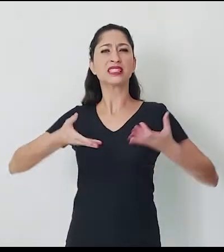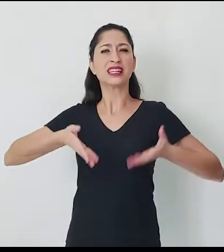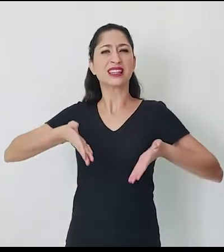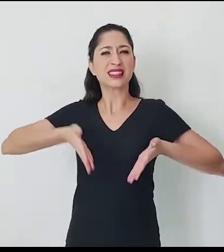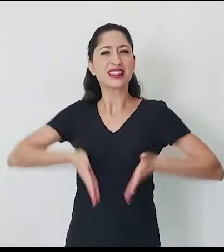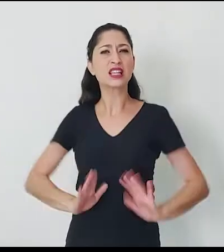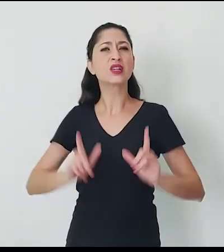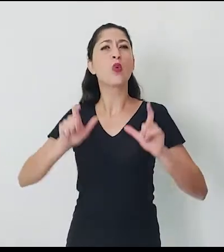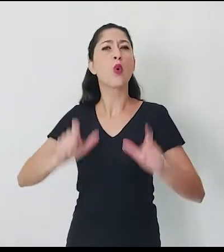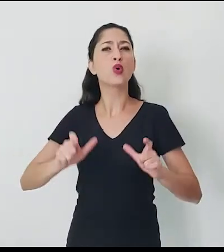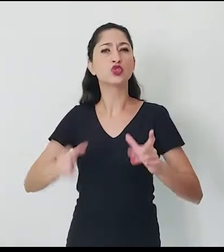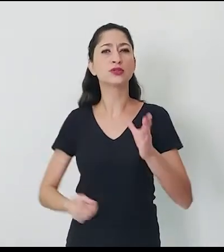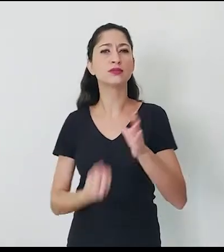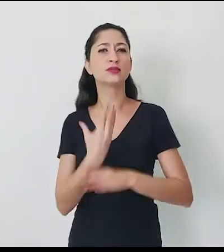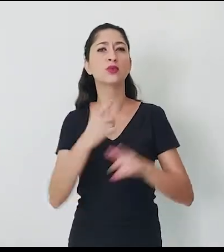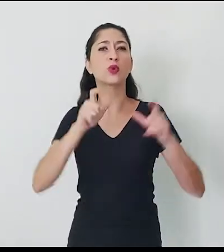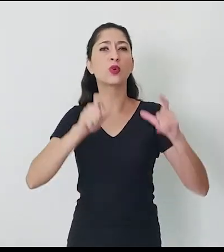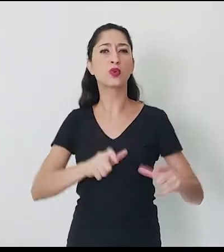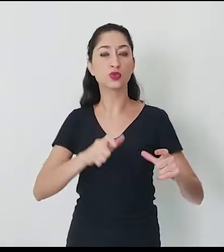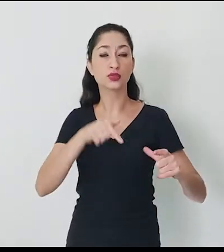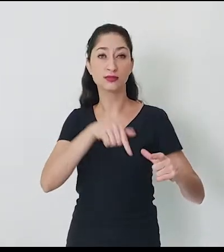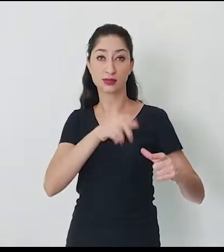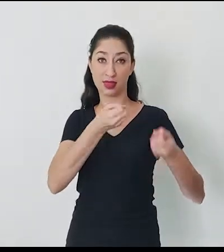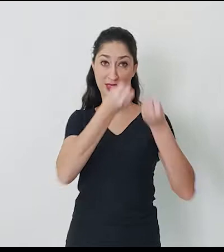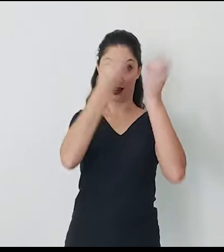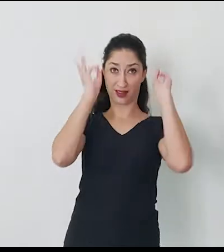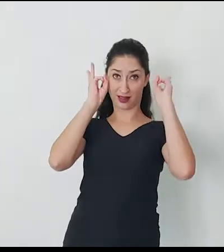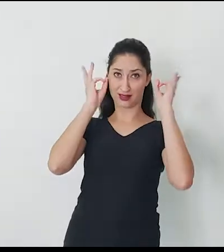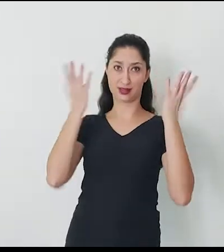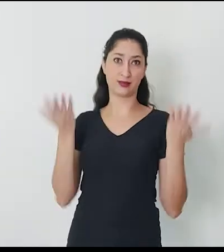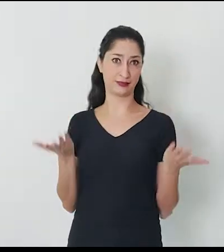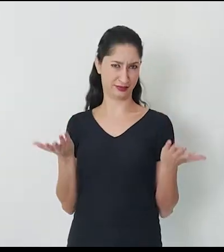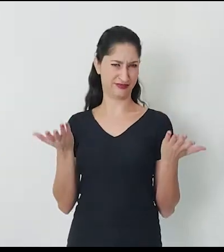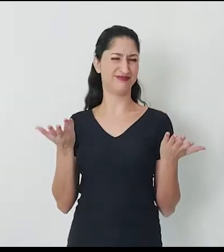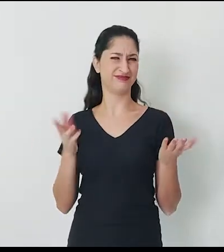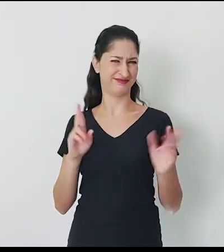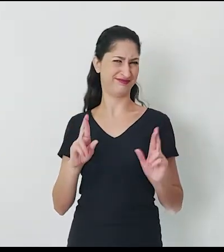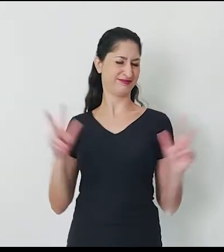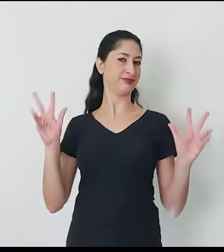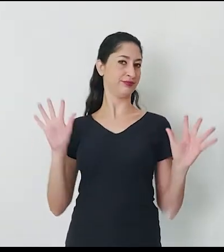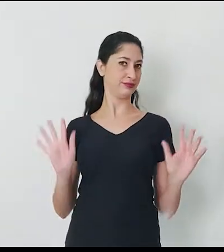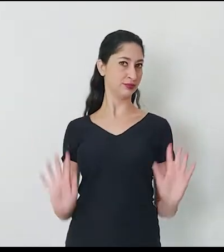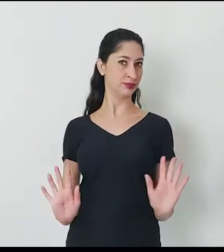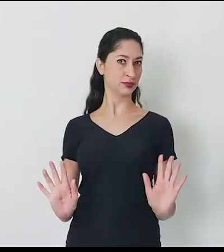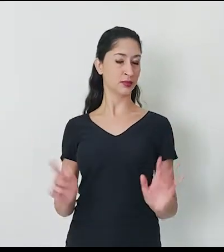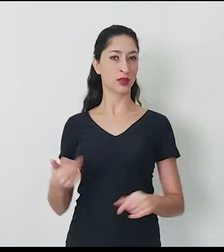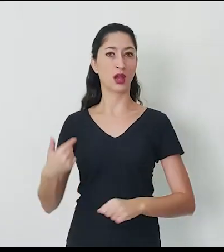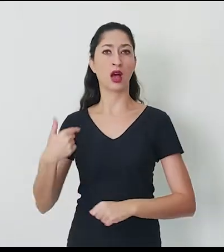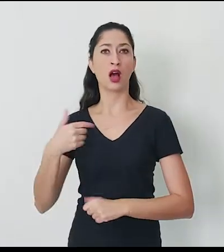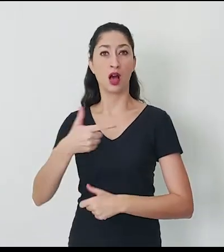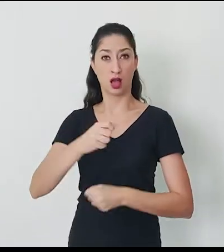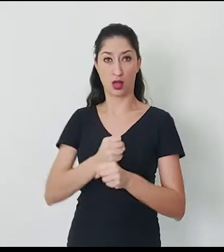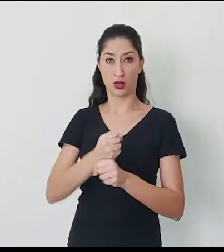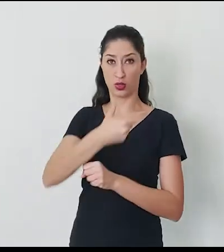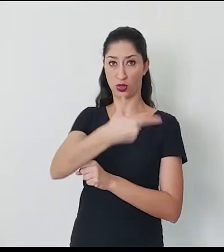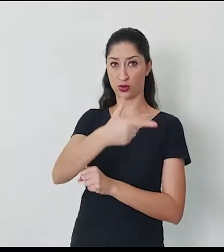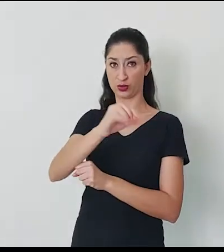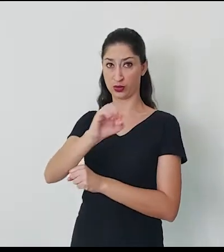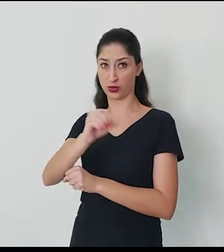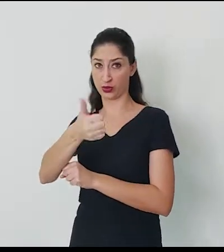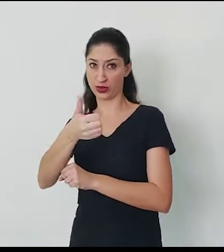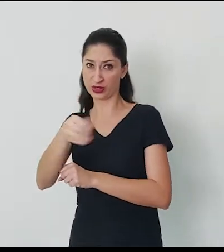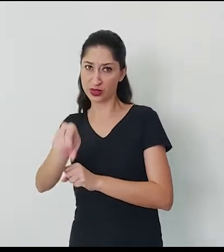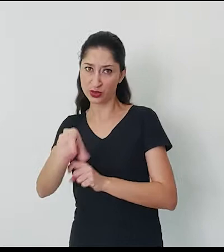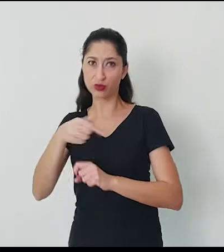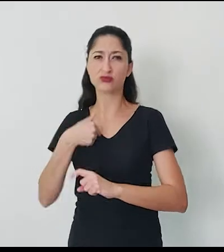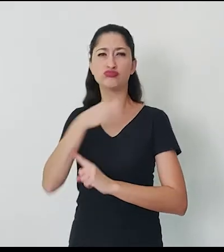totalmente errado e proposital. Em 2019, eu fui participar de uma competição de poesia nacional, o Slam BR.